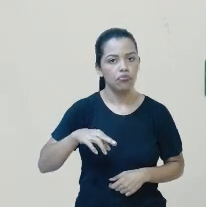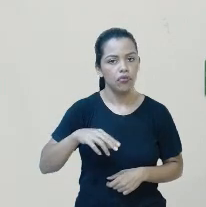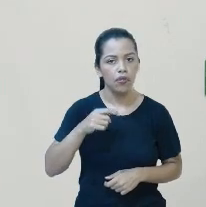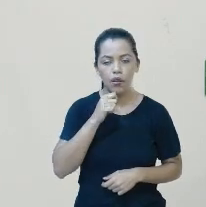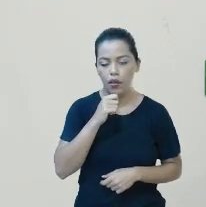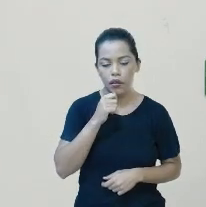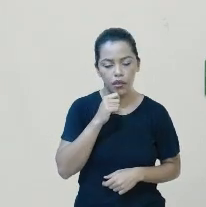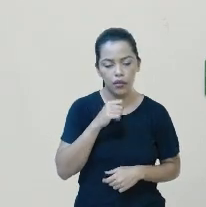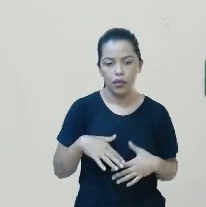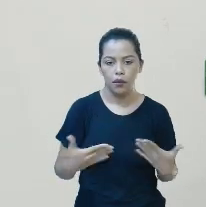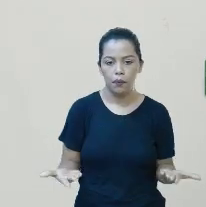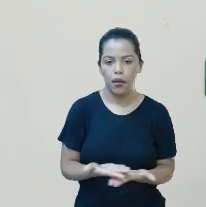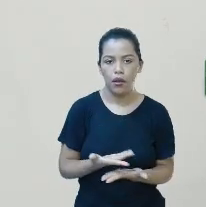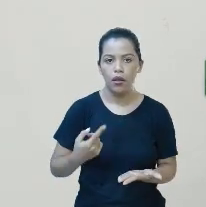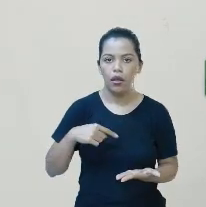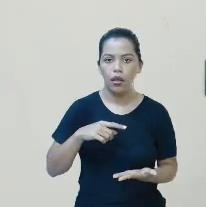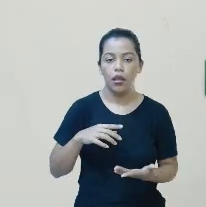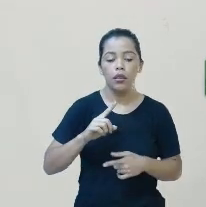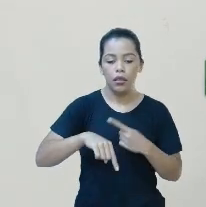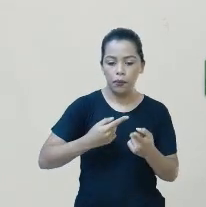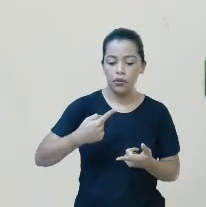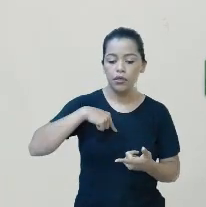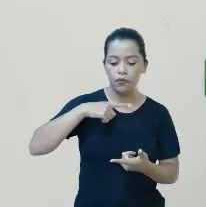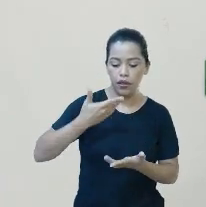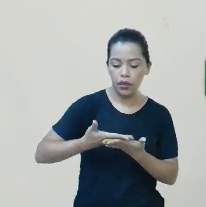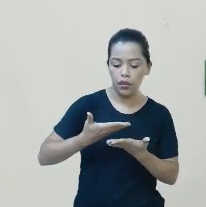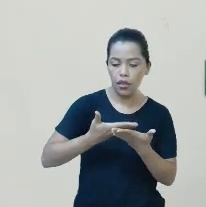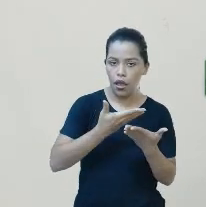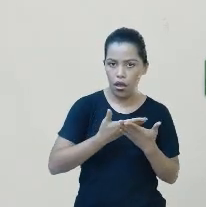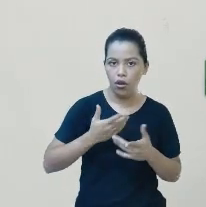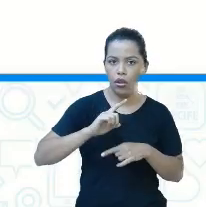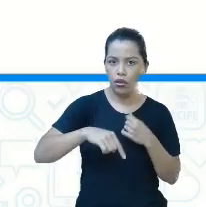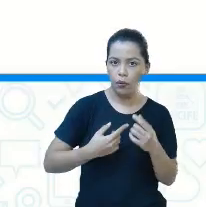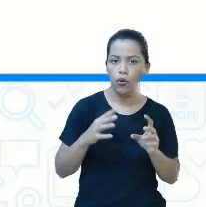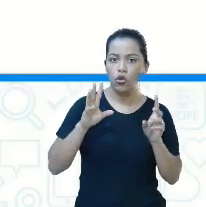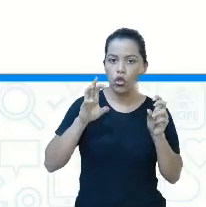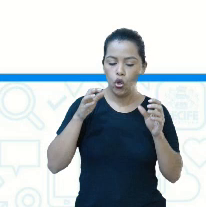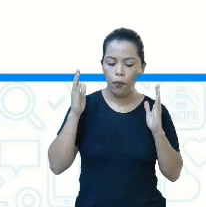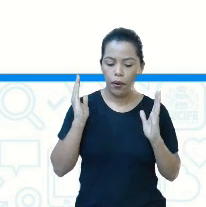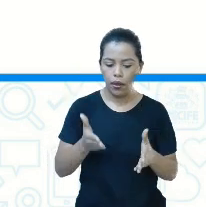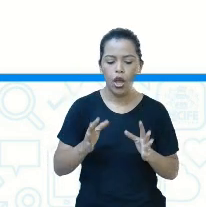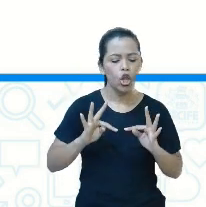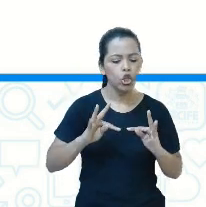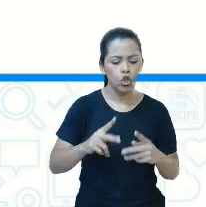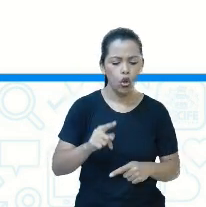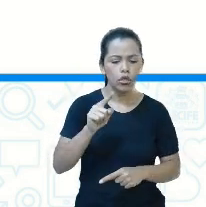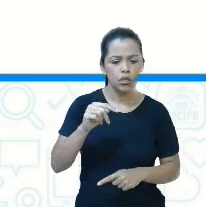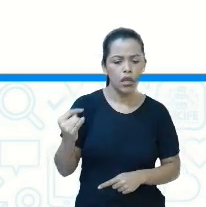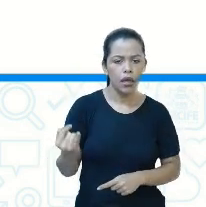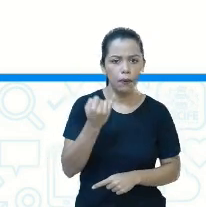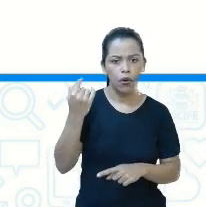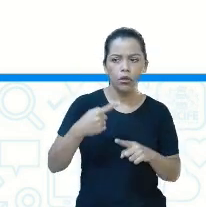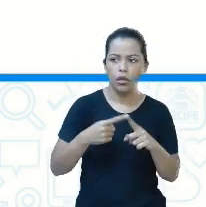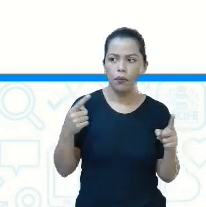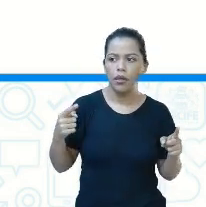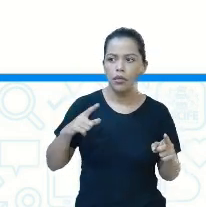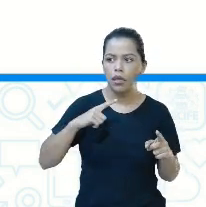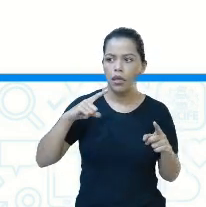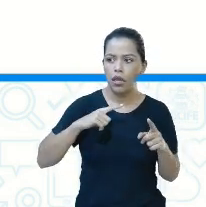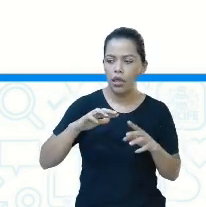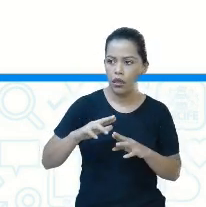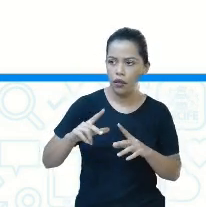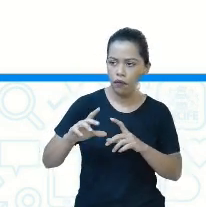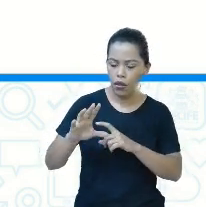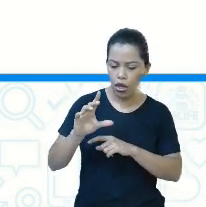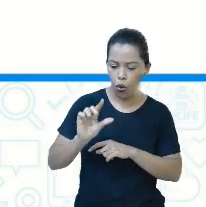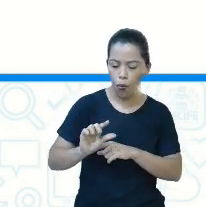aula específica sobre ela. É uma região muito importante, todas são, não é verdade? Mas essa tem um pouco de diferença, que é a